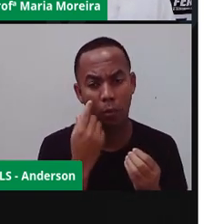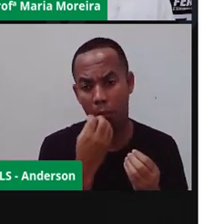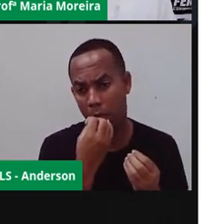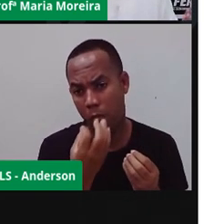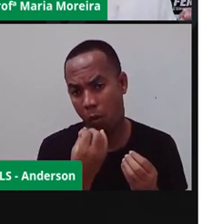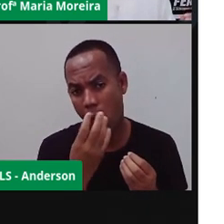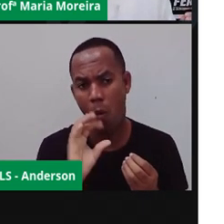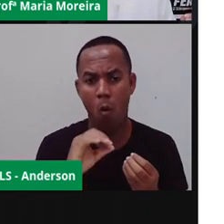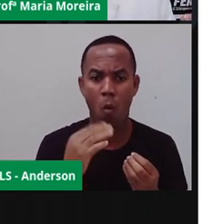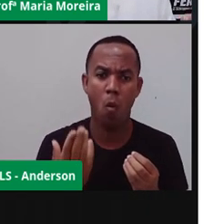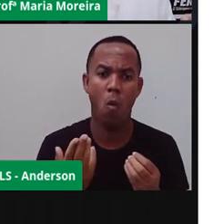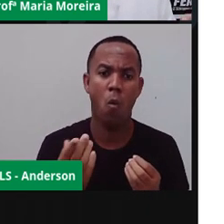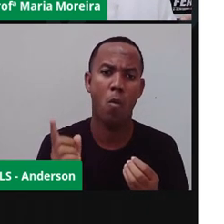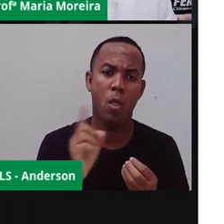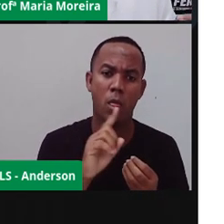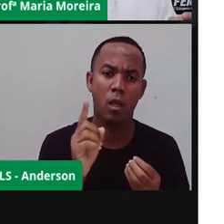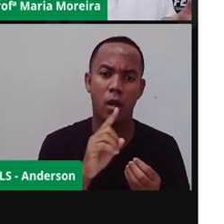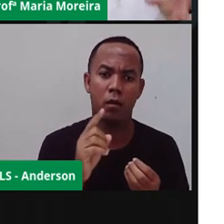Então, isso é